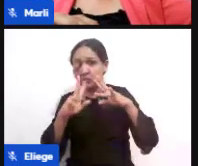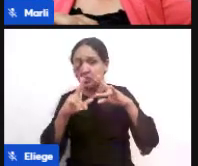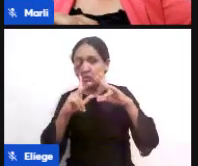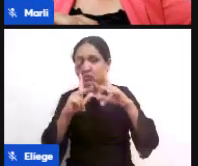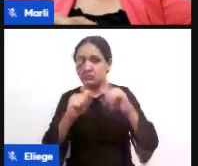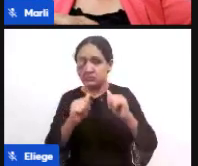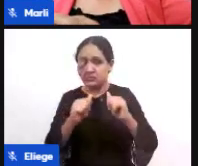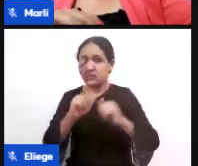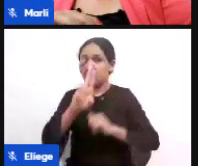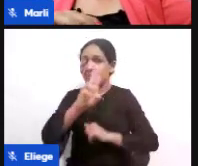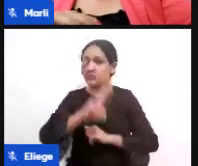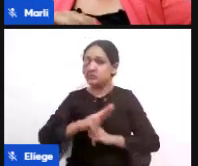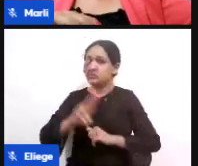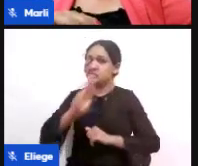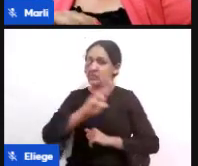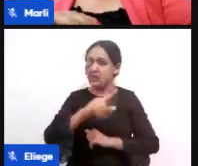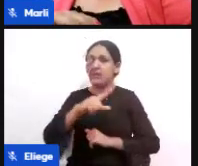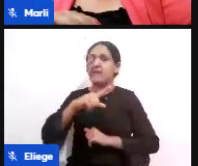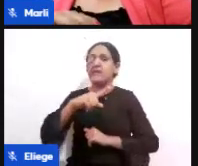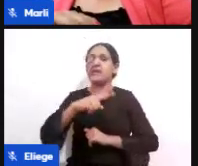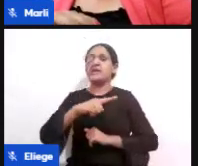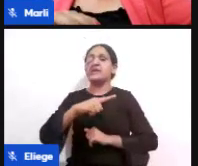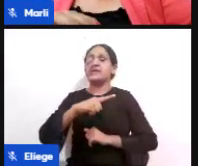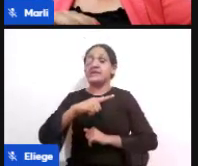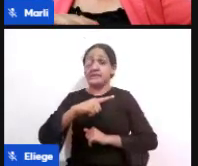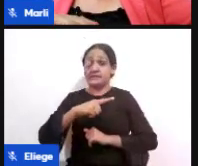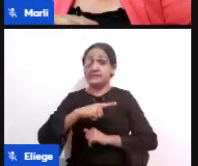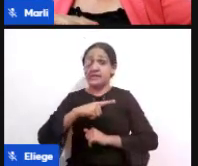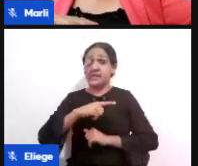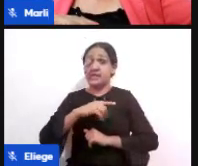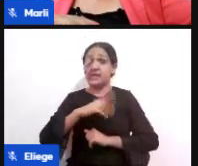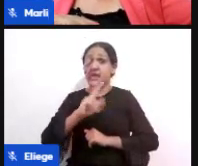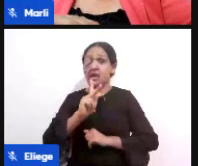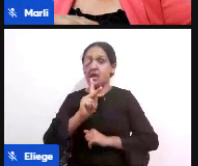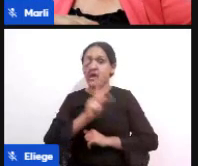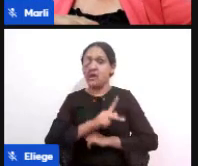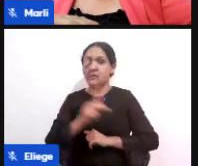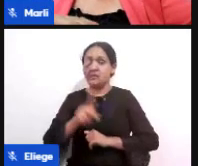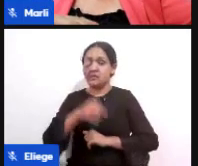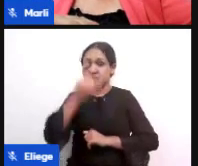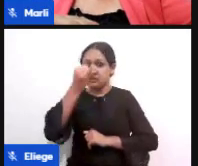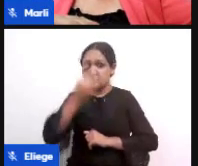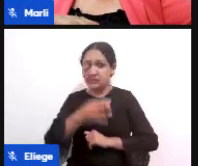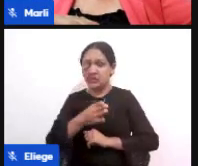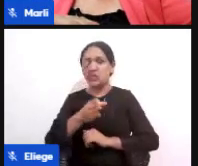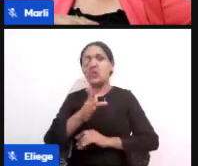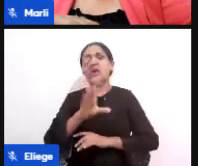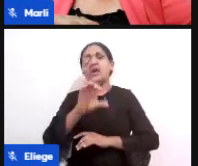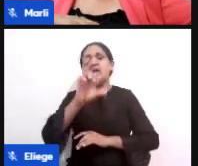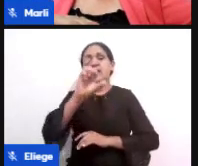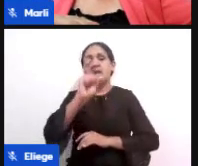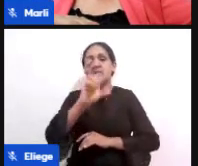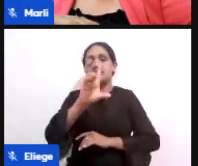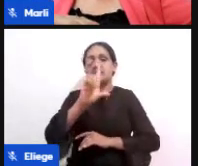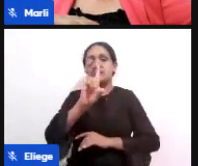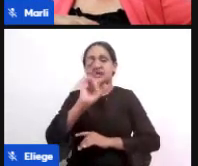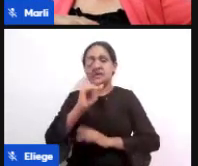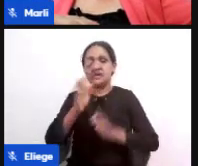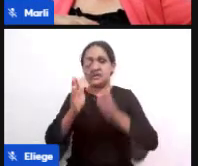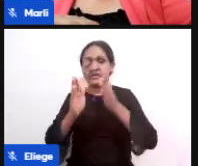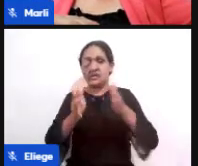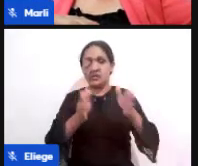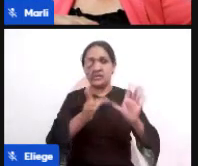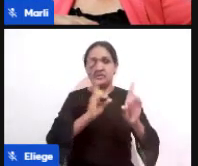cai no que a professora Luciana falou, né? No SDI, Sequência Didática Interdisciplinar.